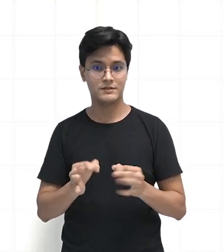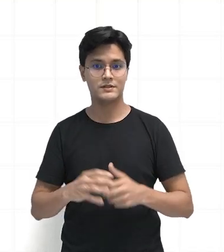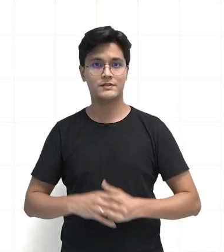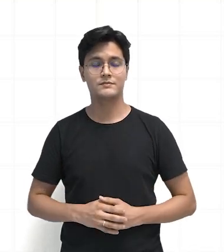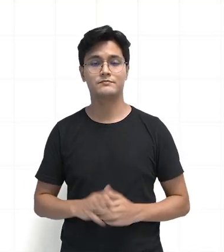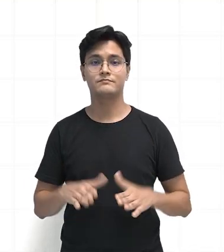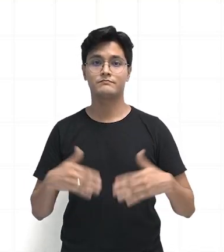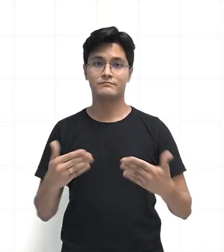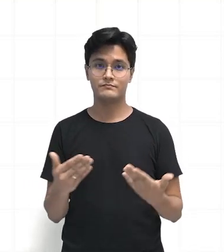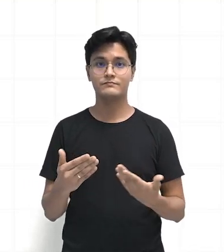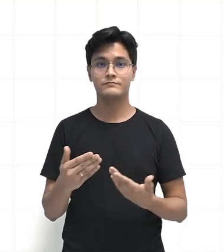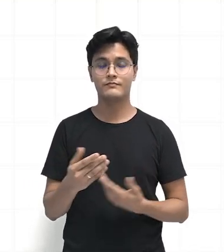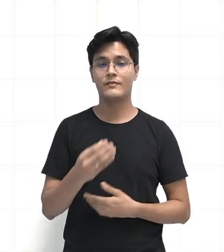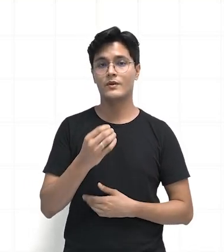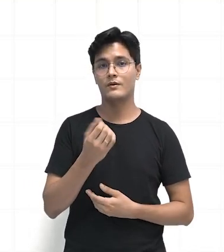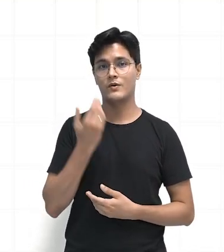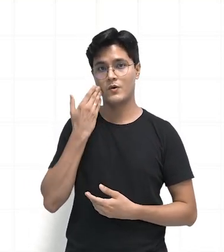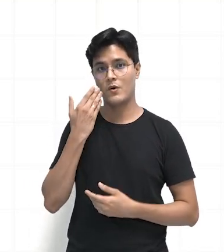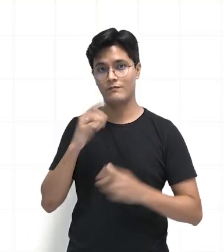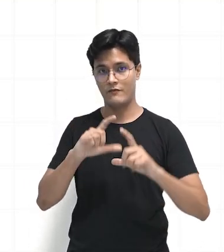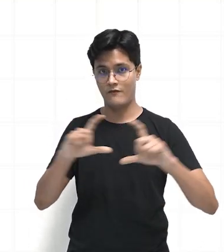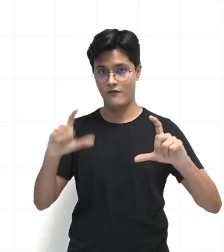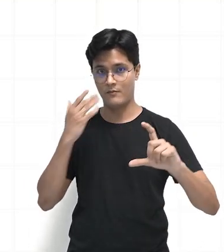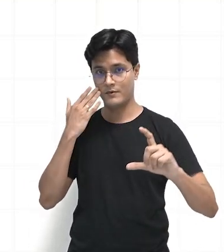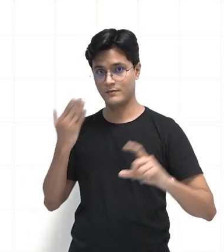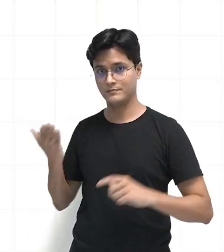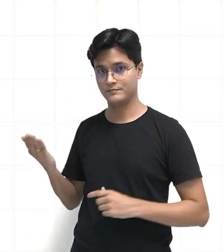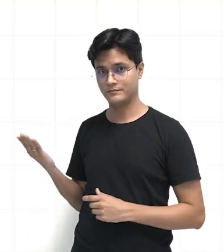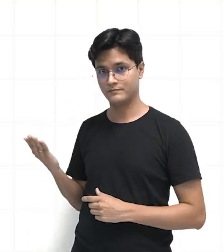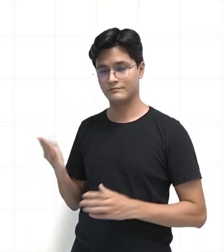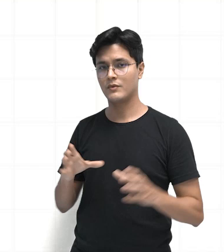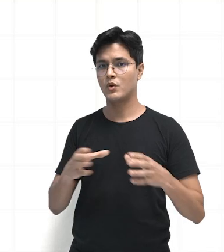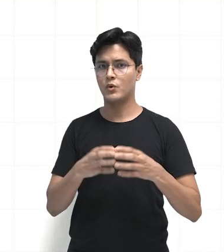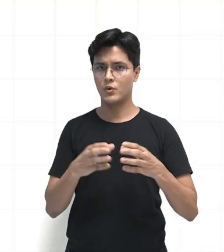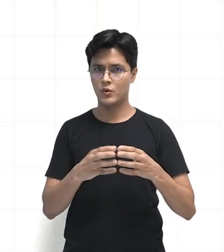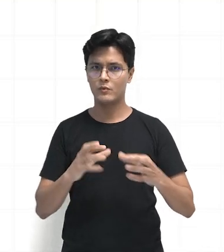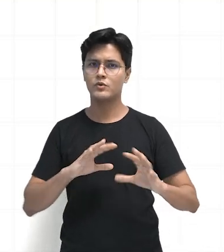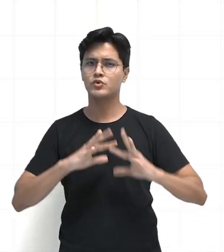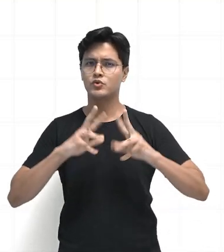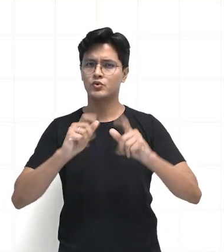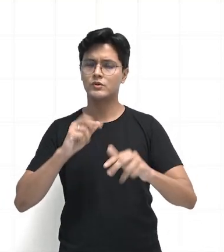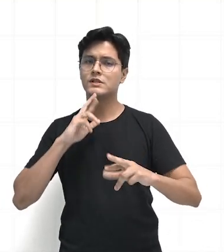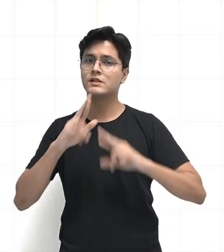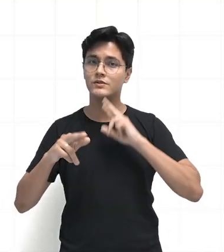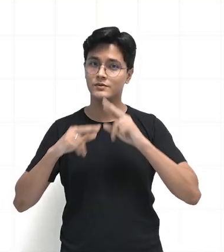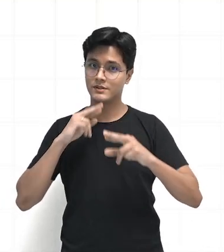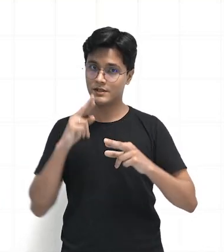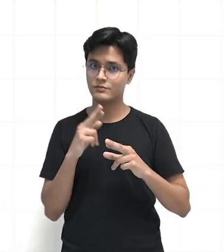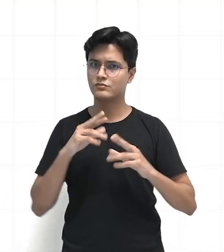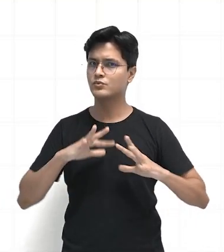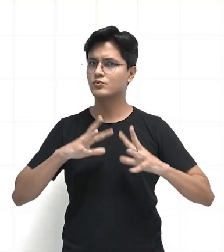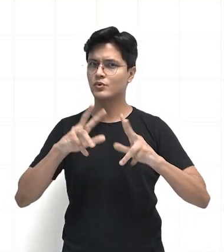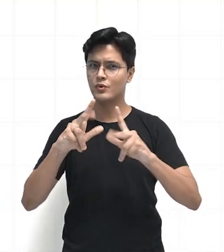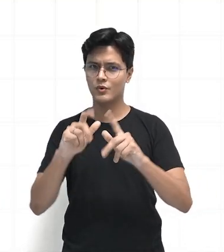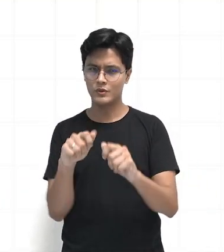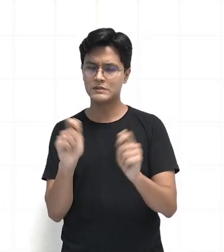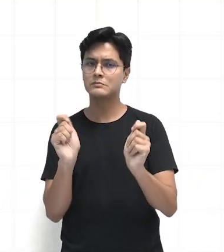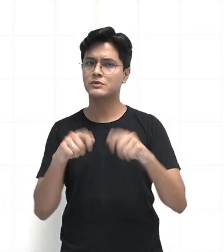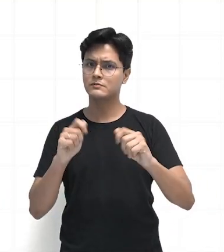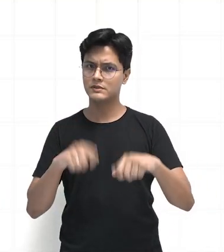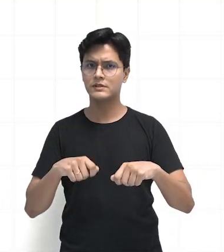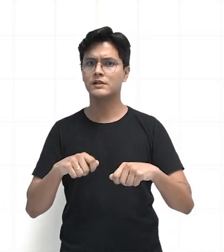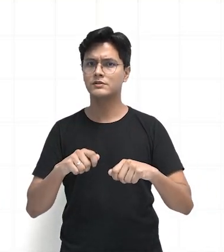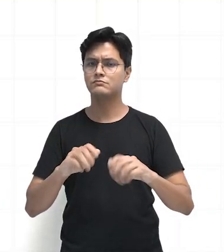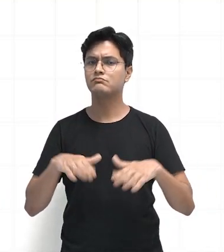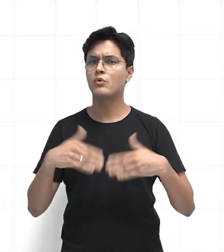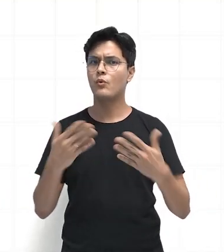O espaço amostral a gente já sabe. Qual é o espaço amostral? São todas as chances. E quais são todas as